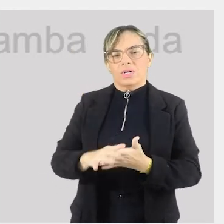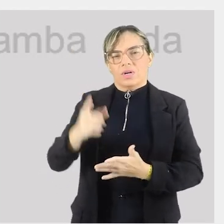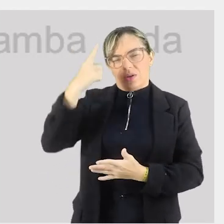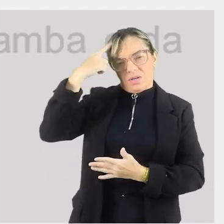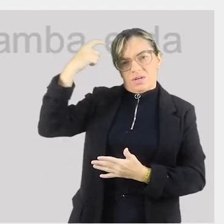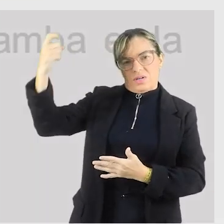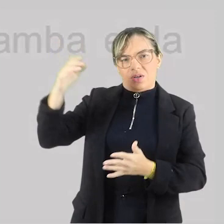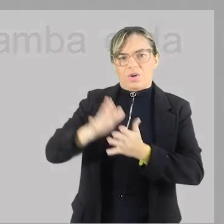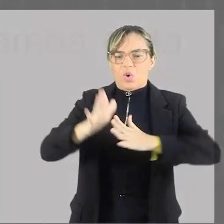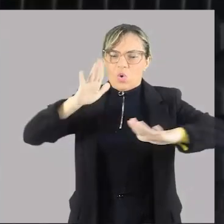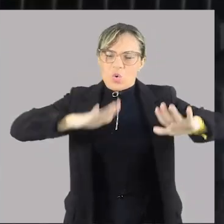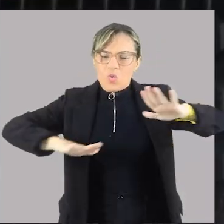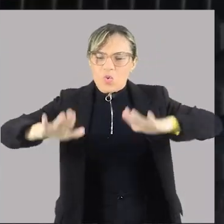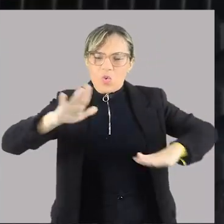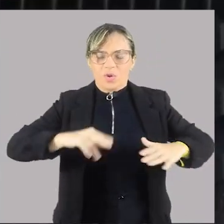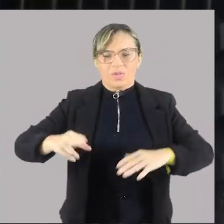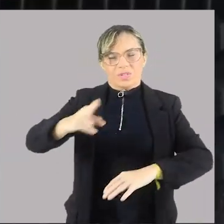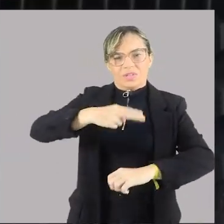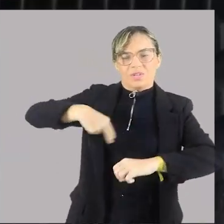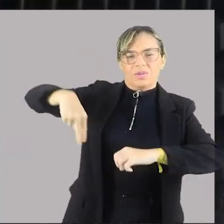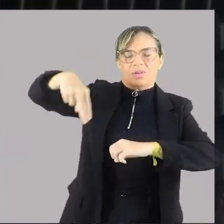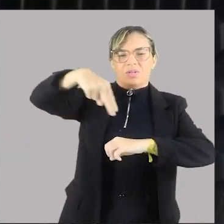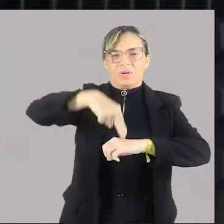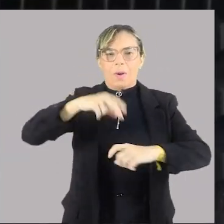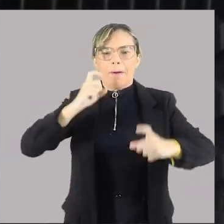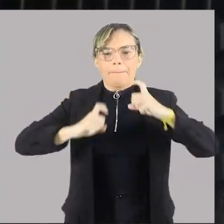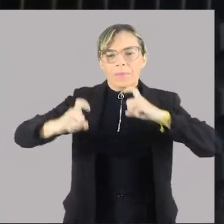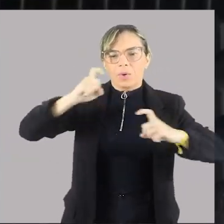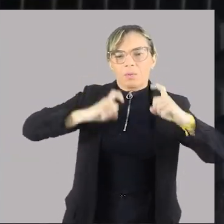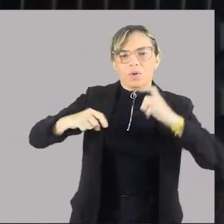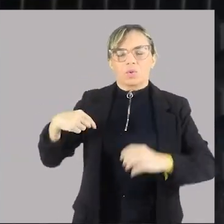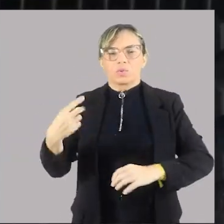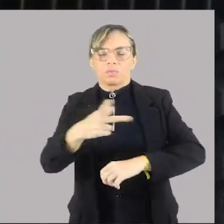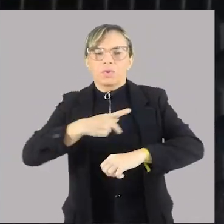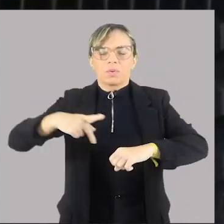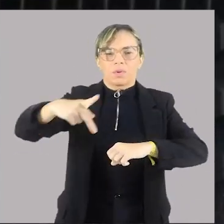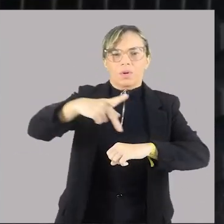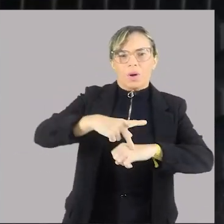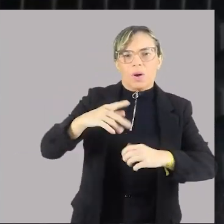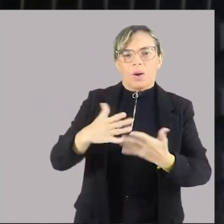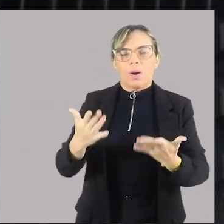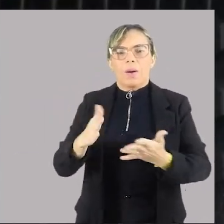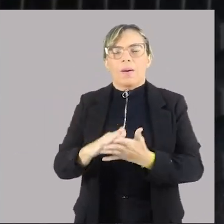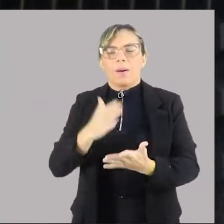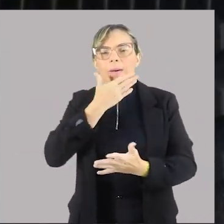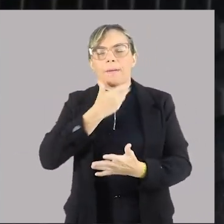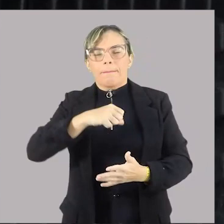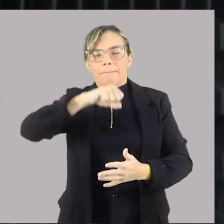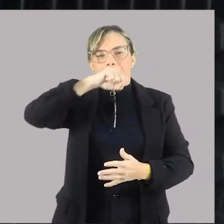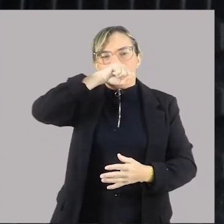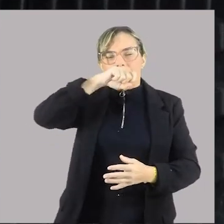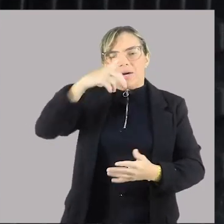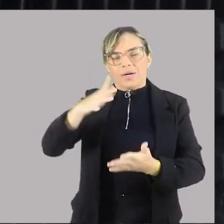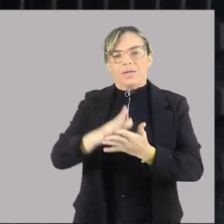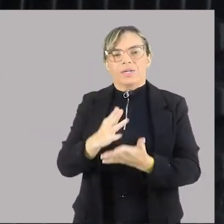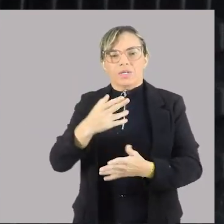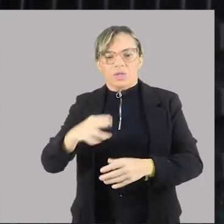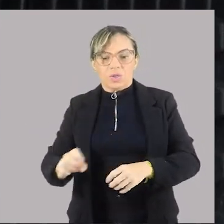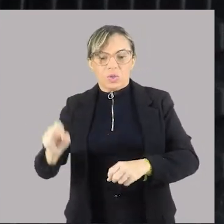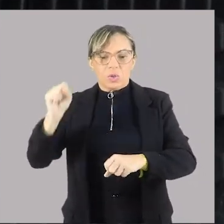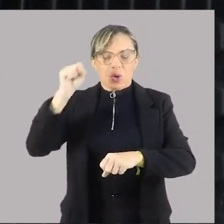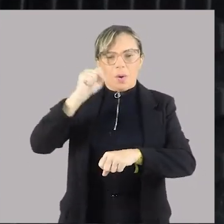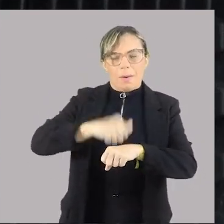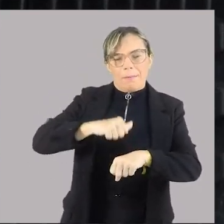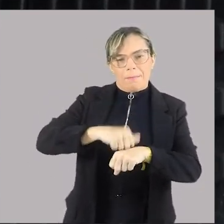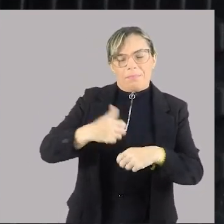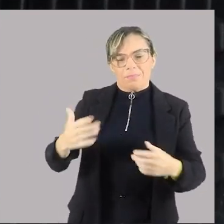que cuida da nação, que se preocupa com a nação, um pai dos pobres. Então isso vai ser muito importante